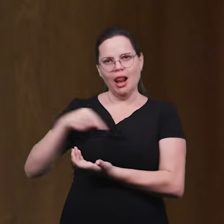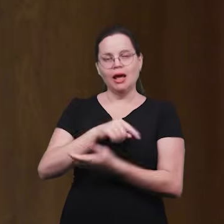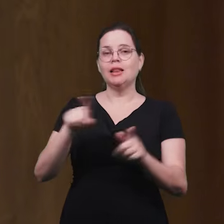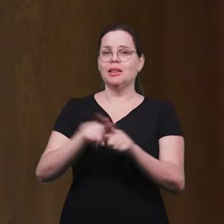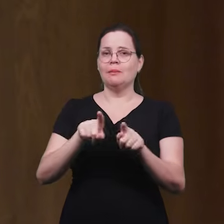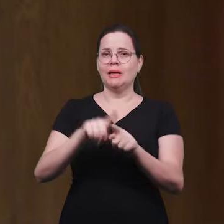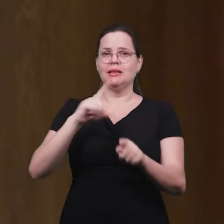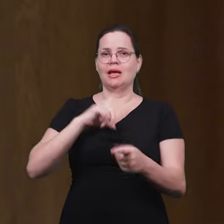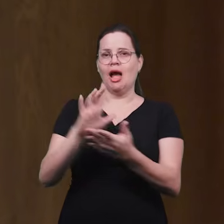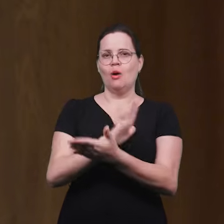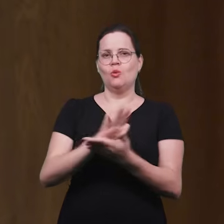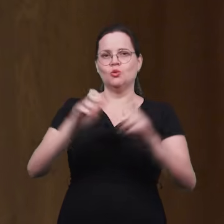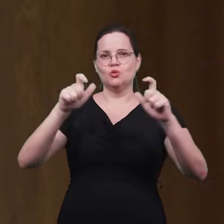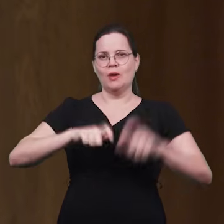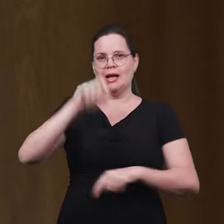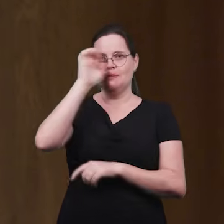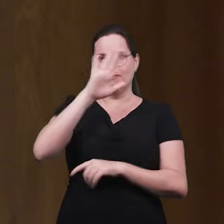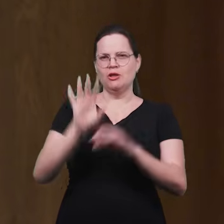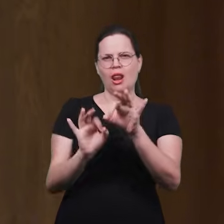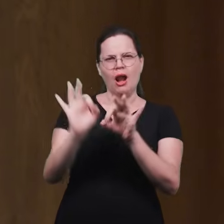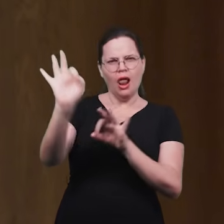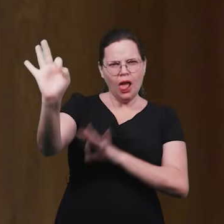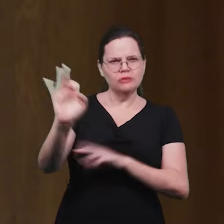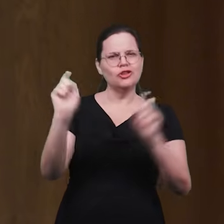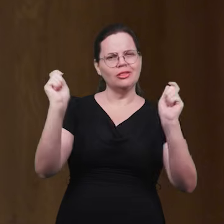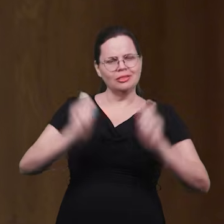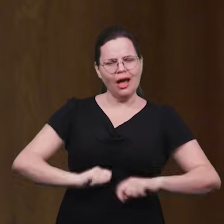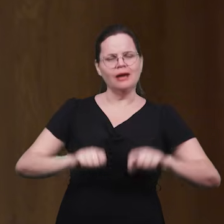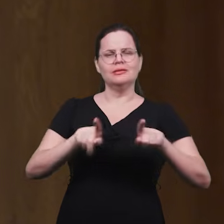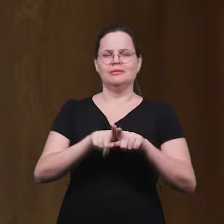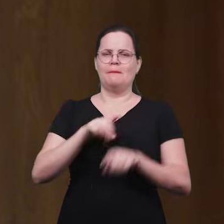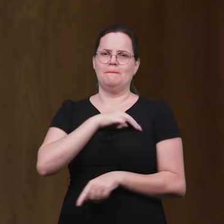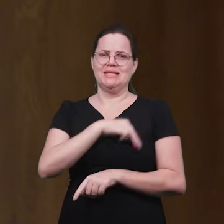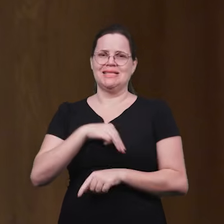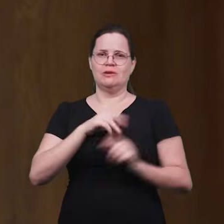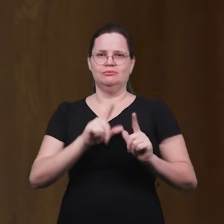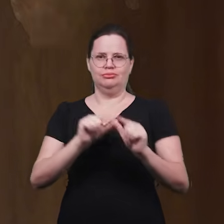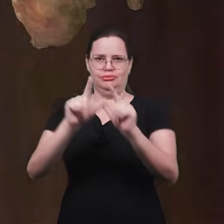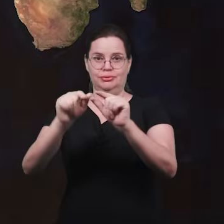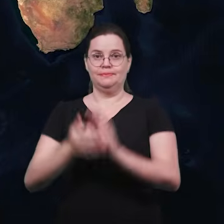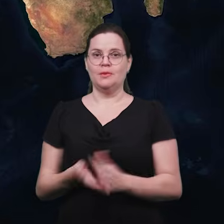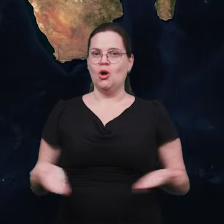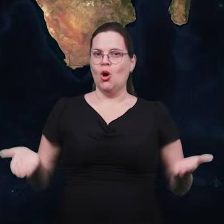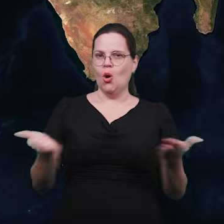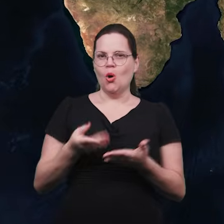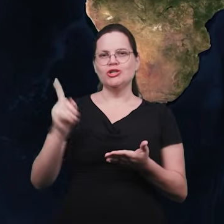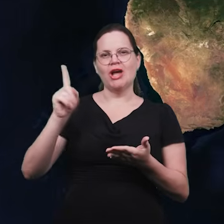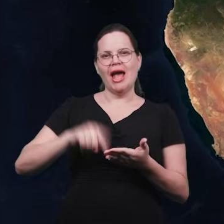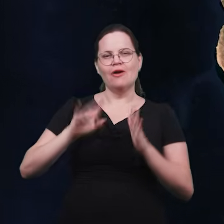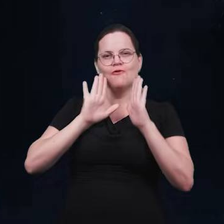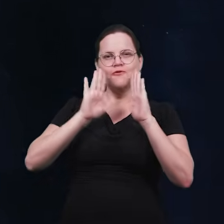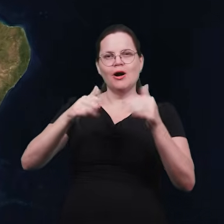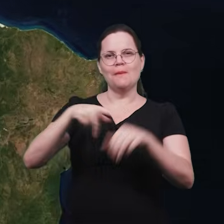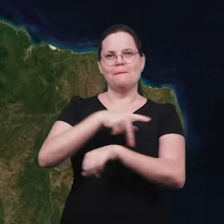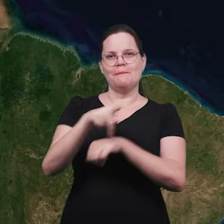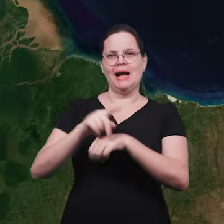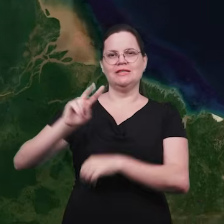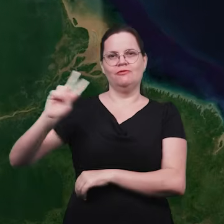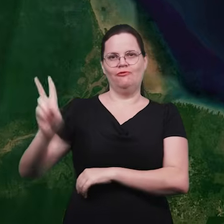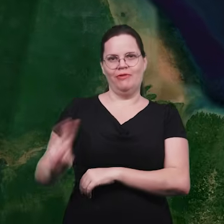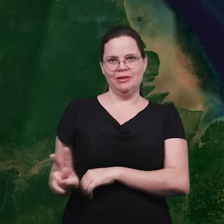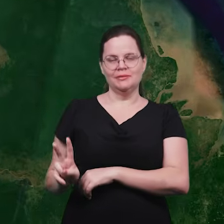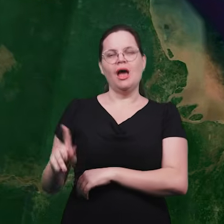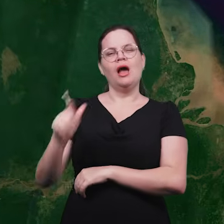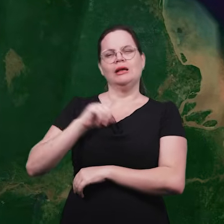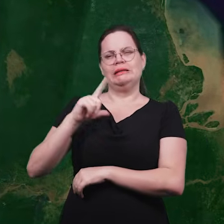e também em regiões remotas do Brasil. O nosso foco de hoje é a vizinha Venezuela, que enfrenta